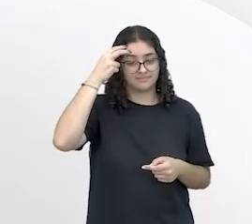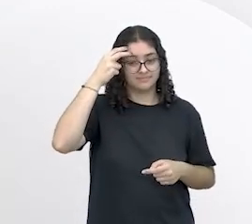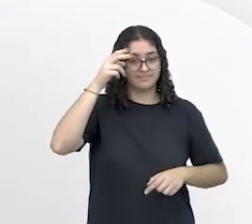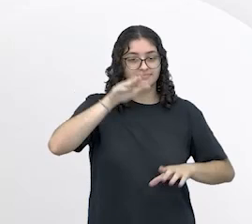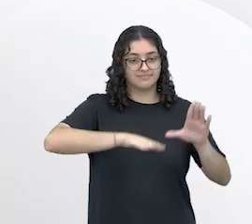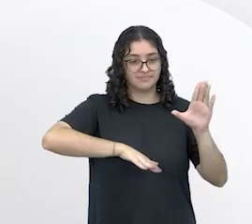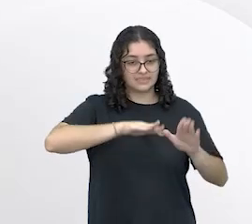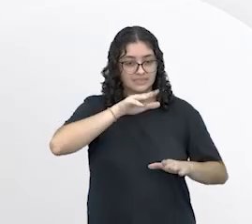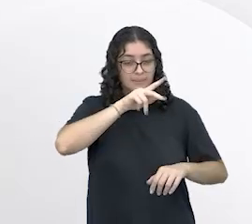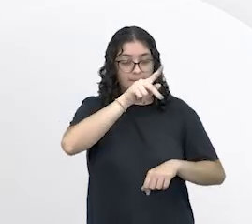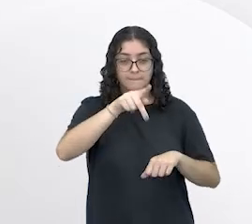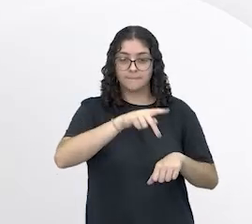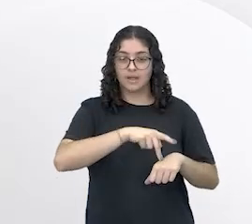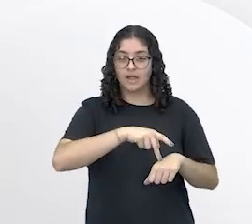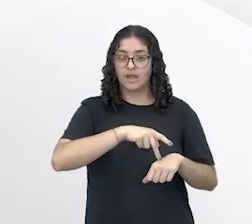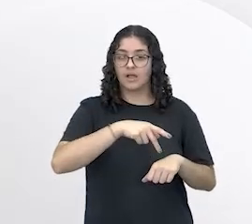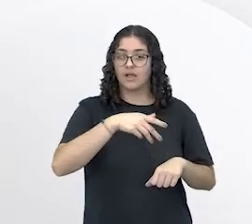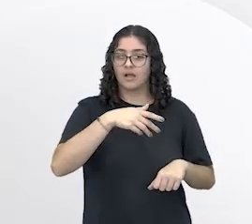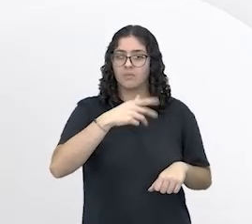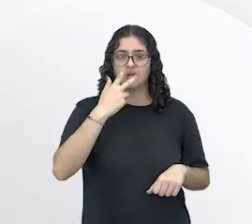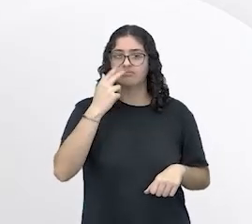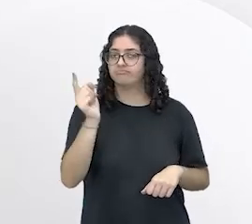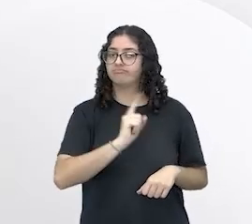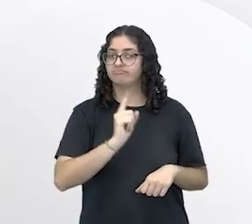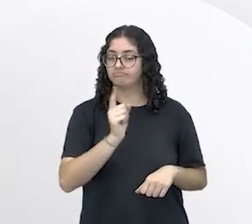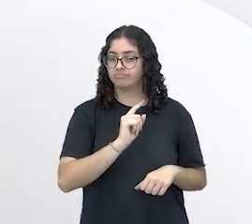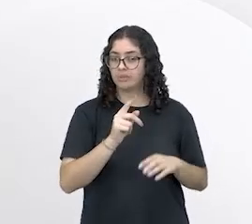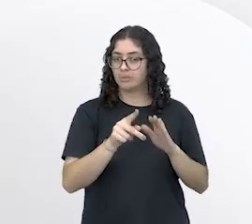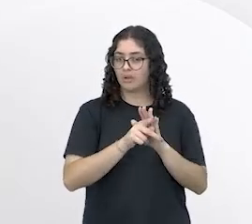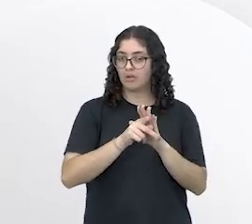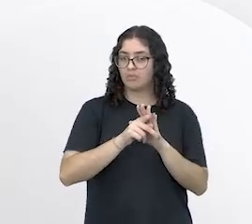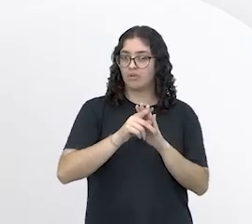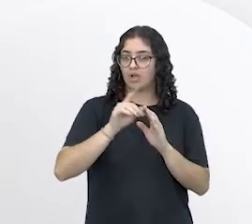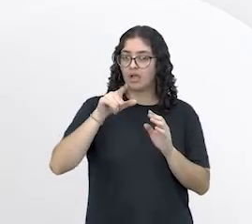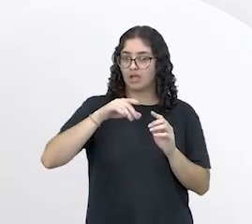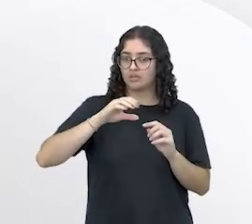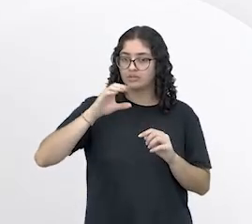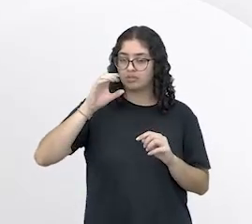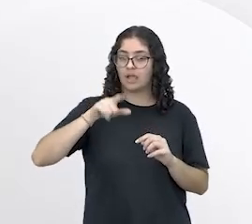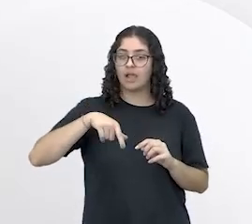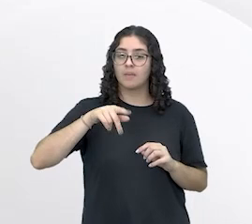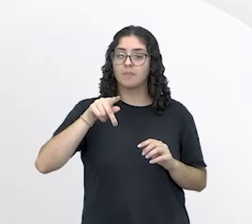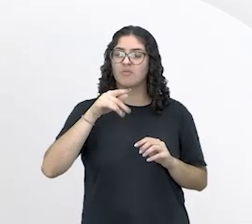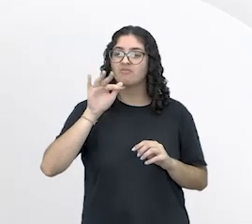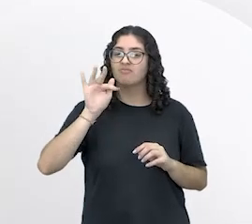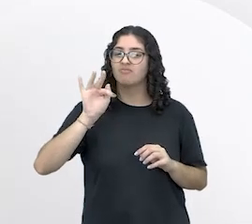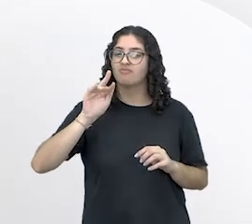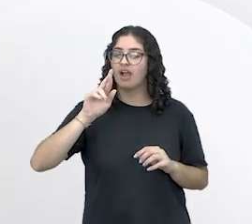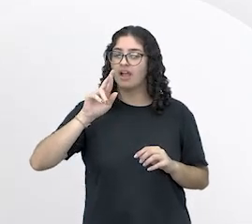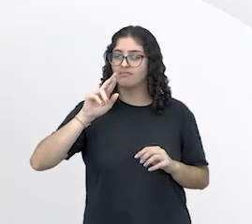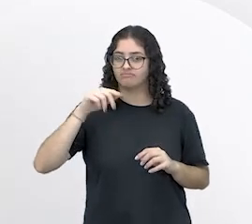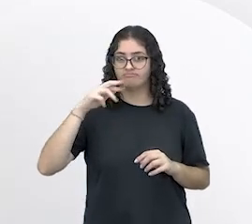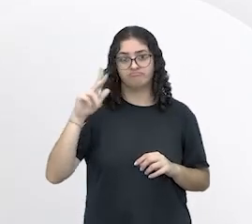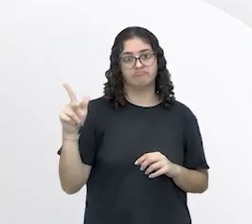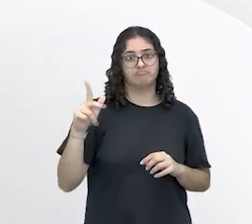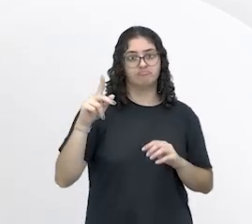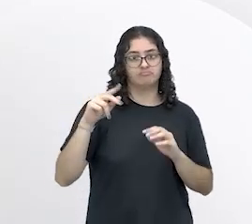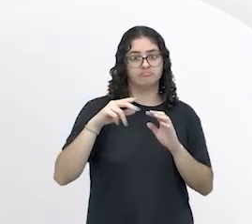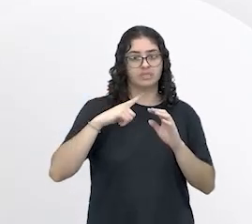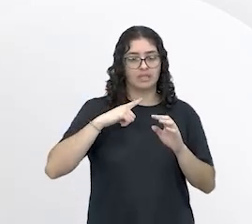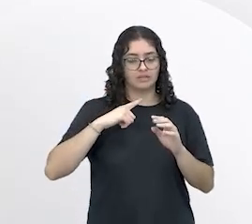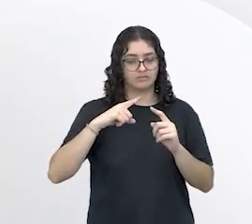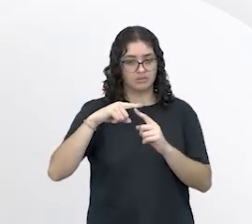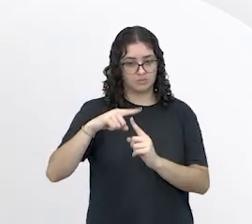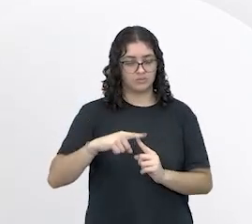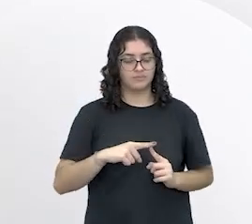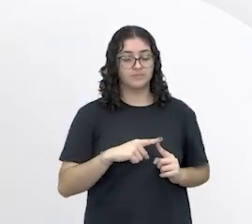muitos países não trabalham com graus Celsius, trabalham com Fahrenheit, né? E aí a gente pode